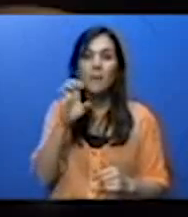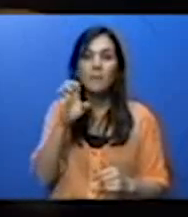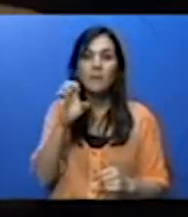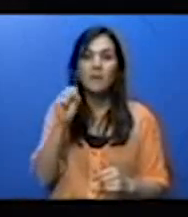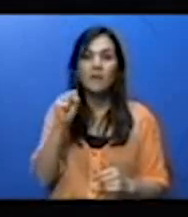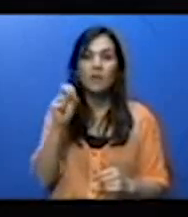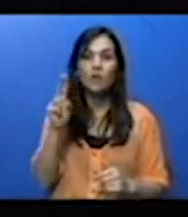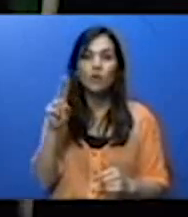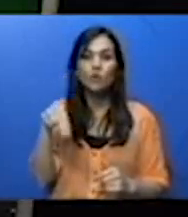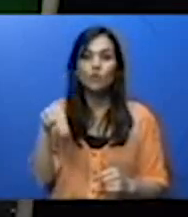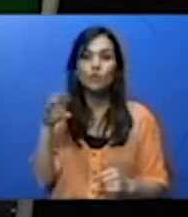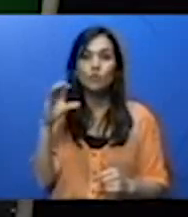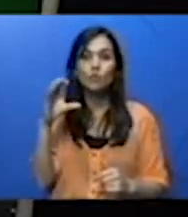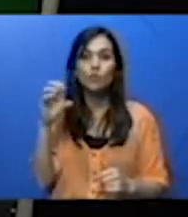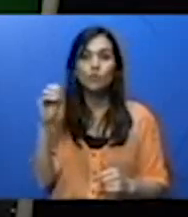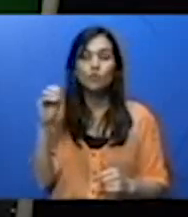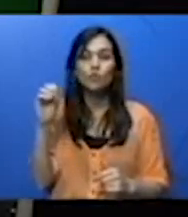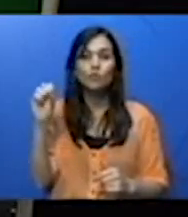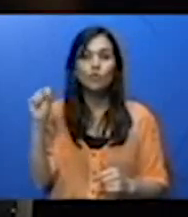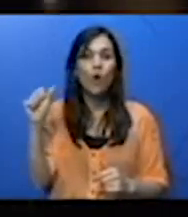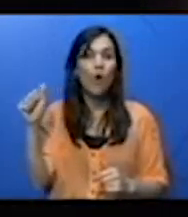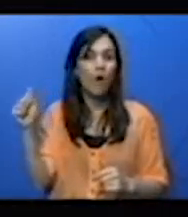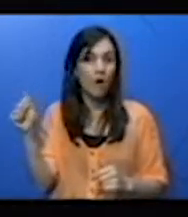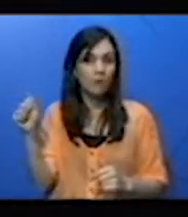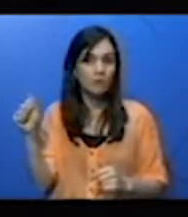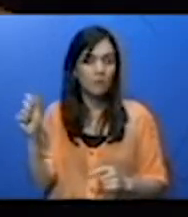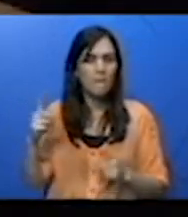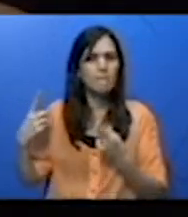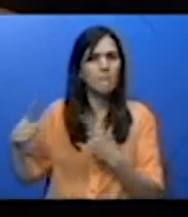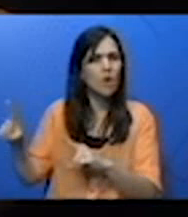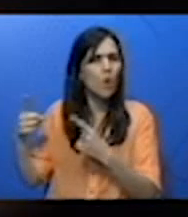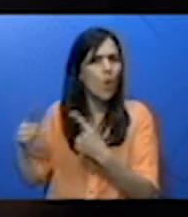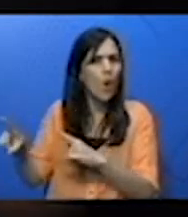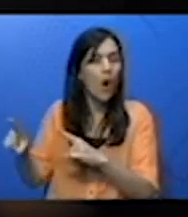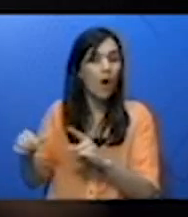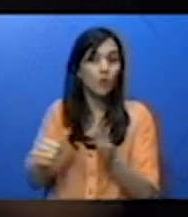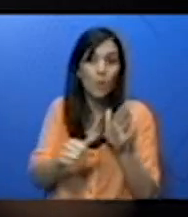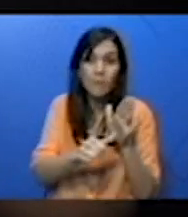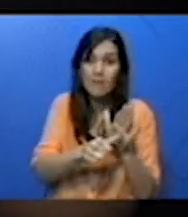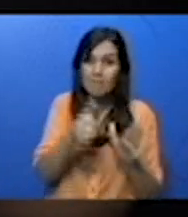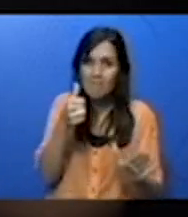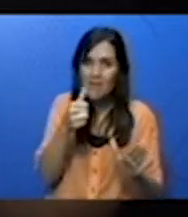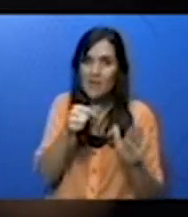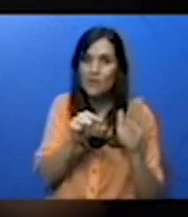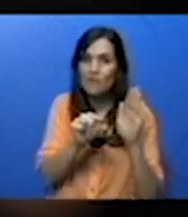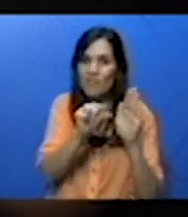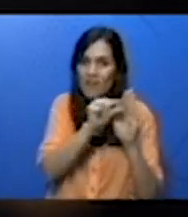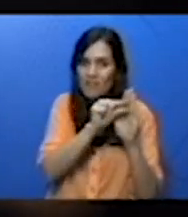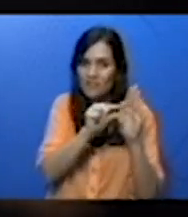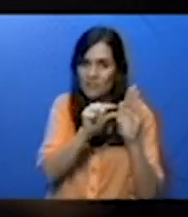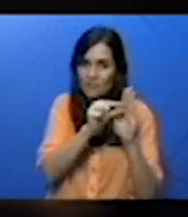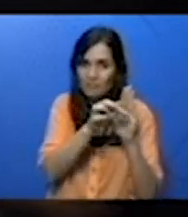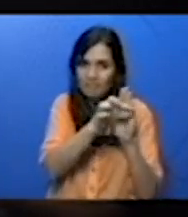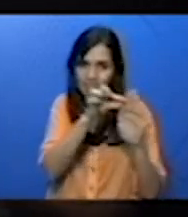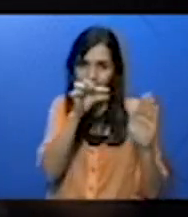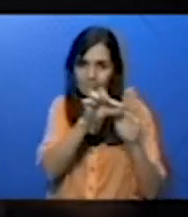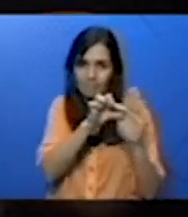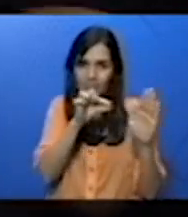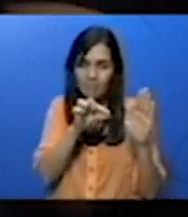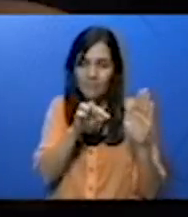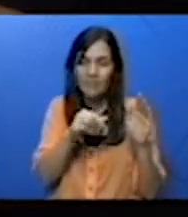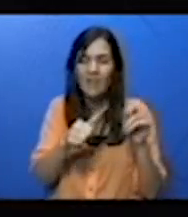texto, ela aparece no fim do primeiro verso, tá? Da